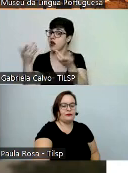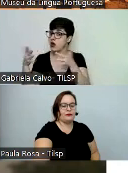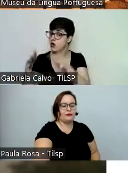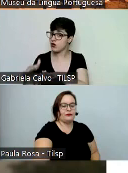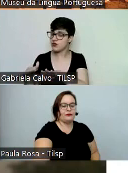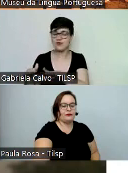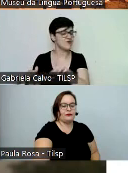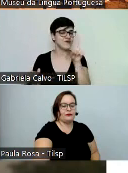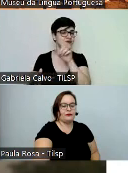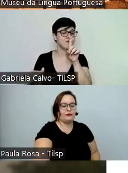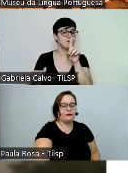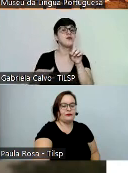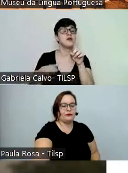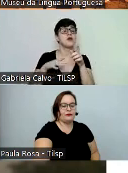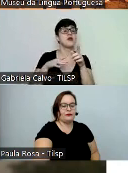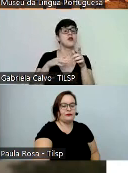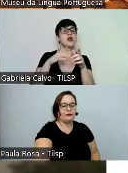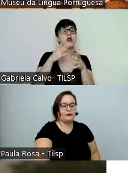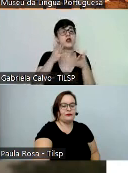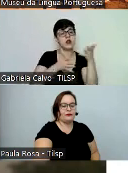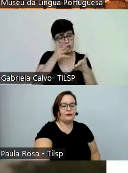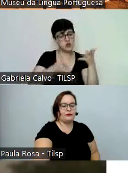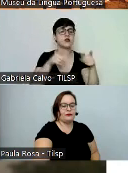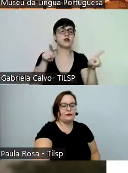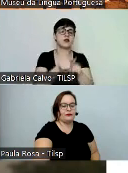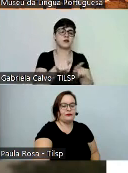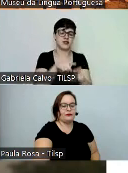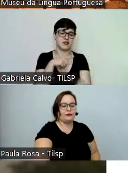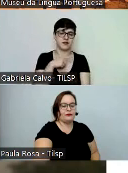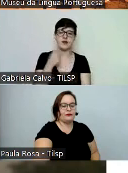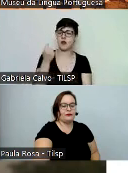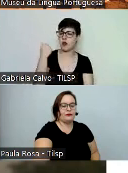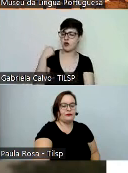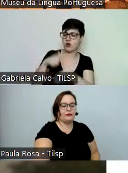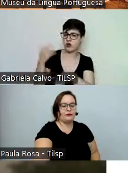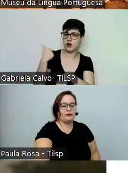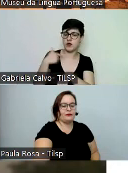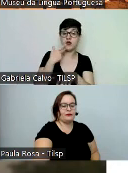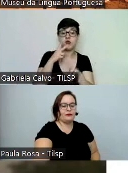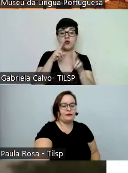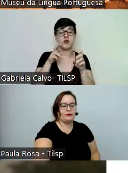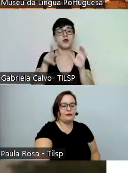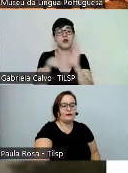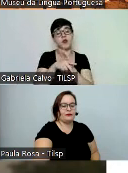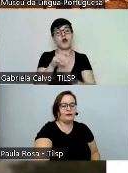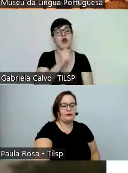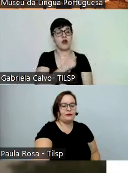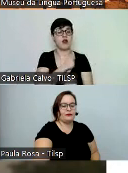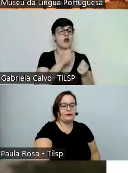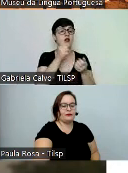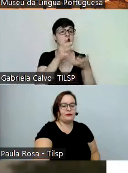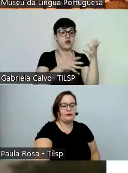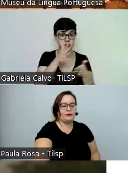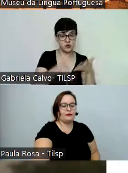as línguas de sinais então a gente teve uma exposição recentemente sobre as línguas de sinais do Canadá a gente descobriu